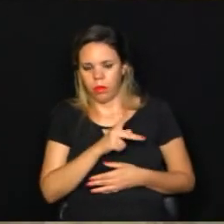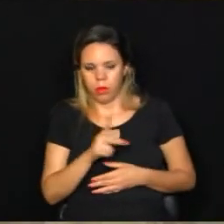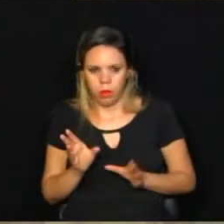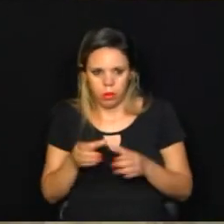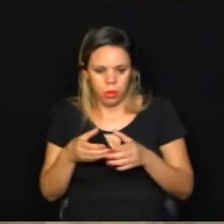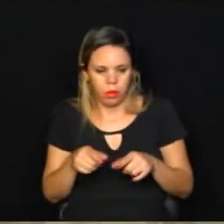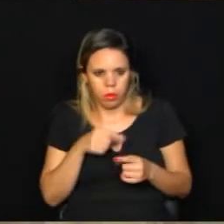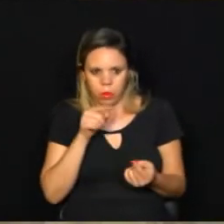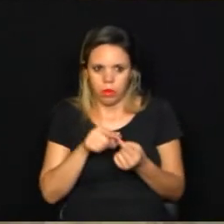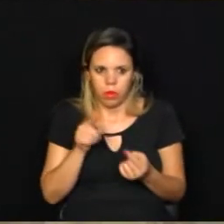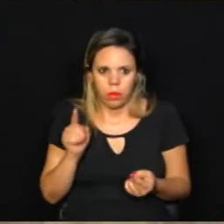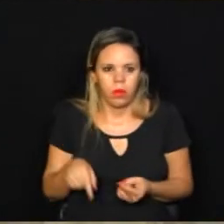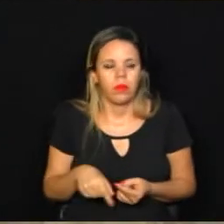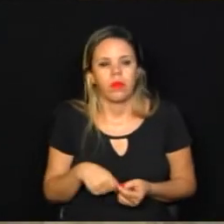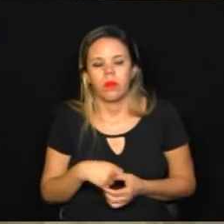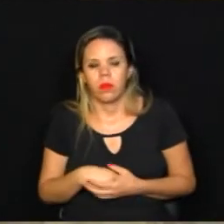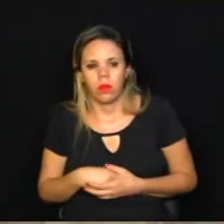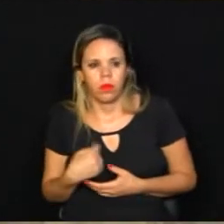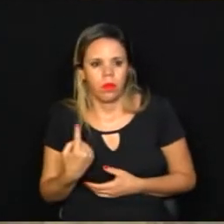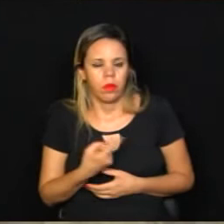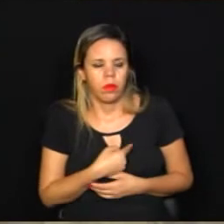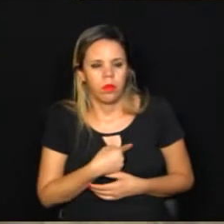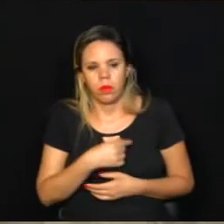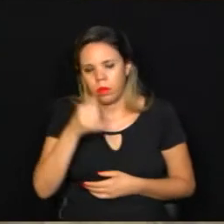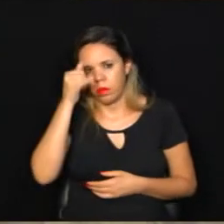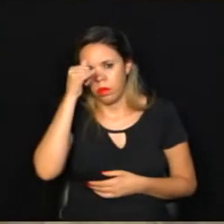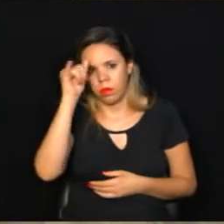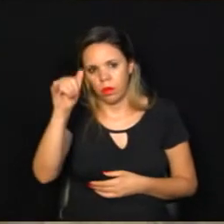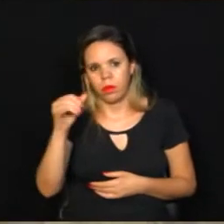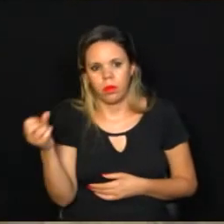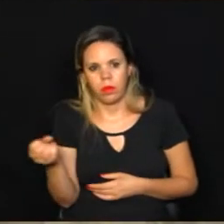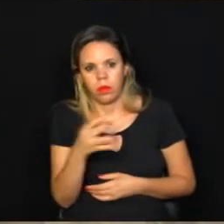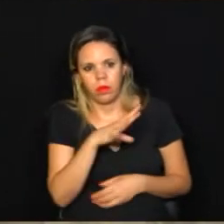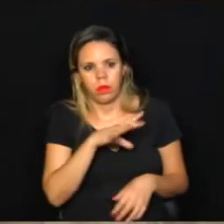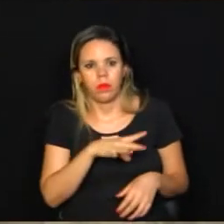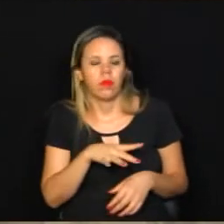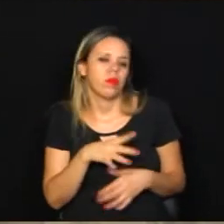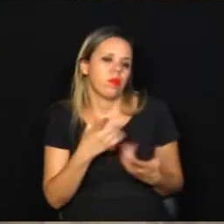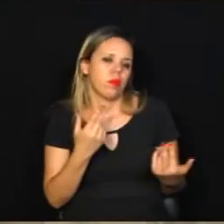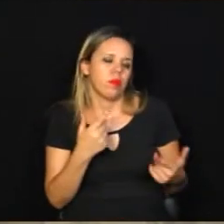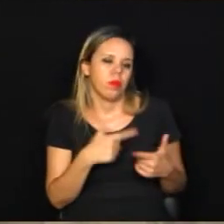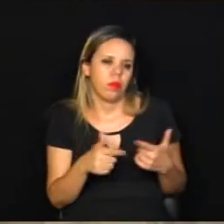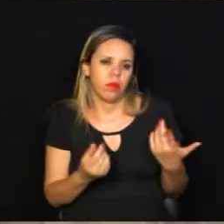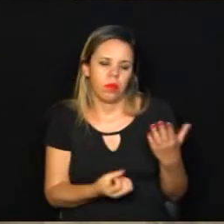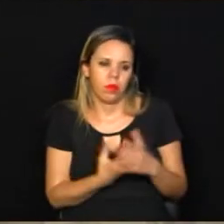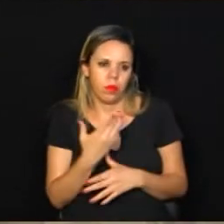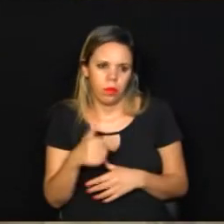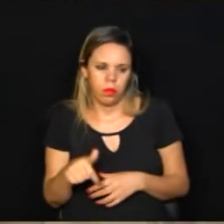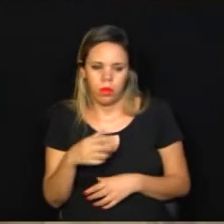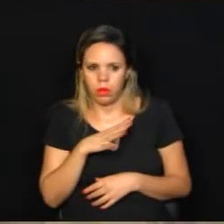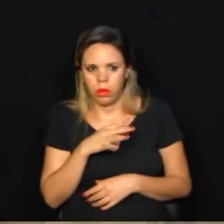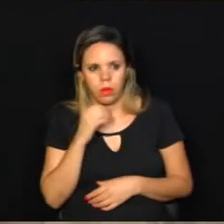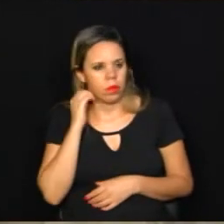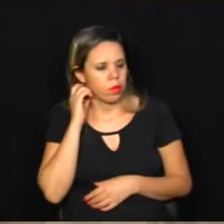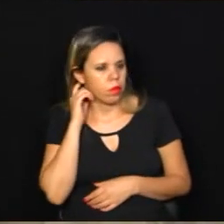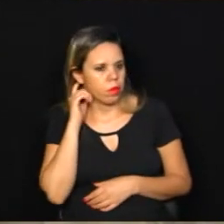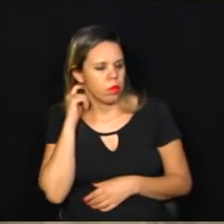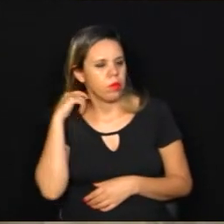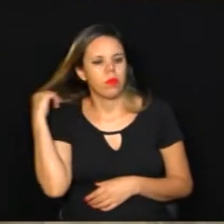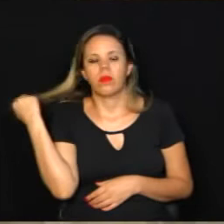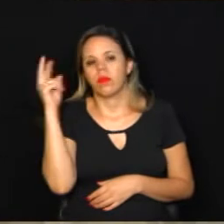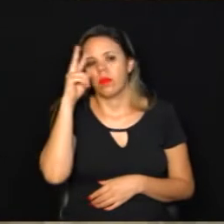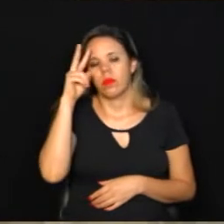que o objetivo é que a gente evite que novos casos como este voltem a acontecer aqui na cidade. E lembrando